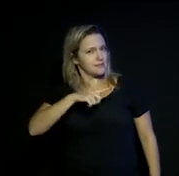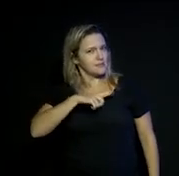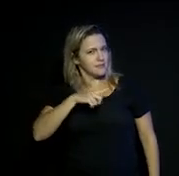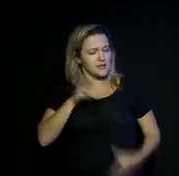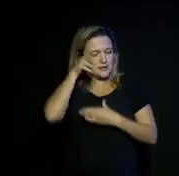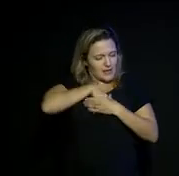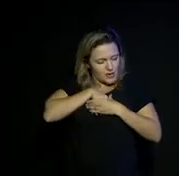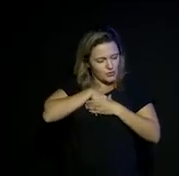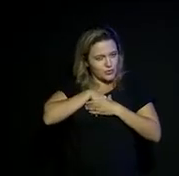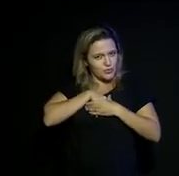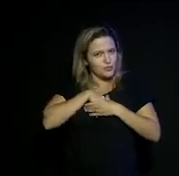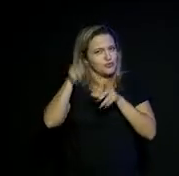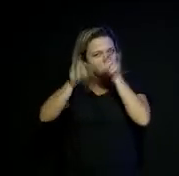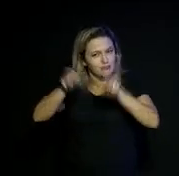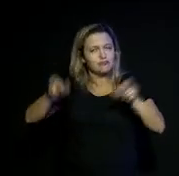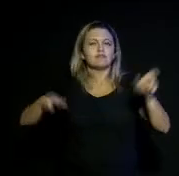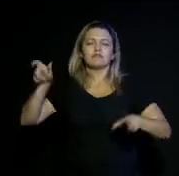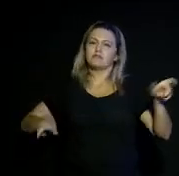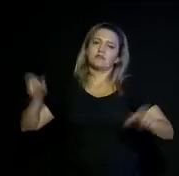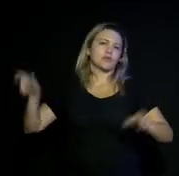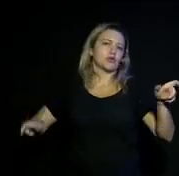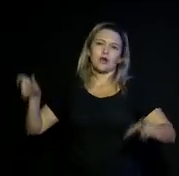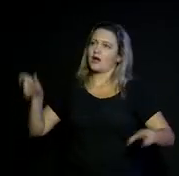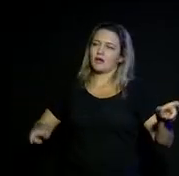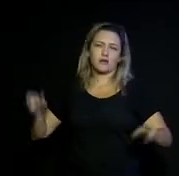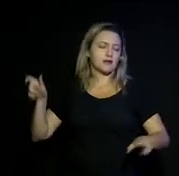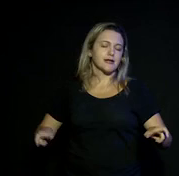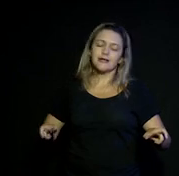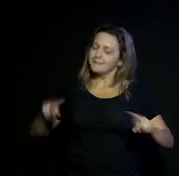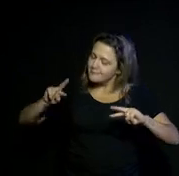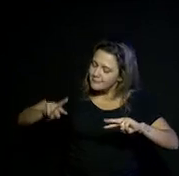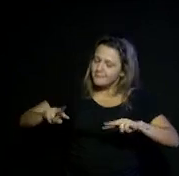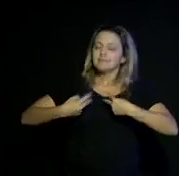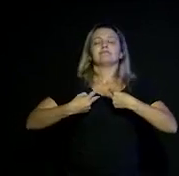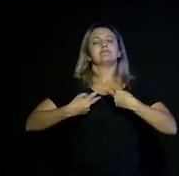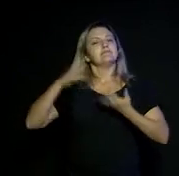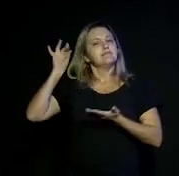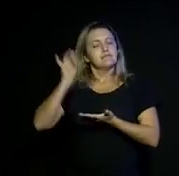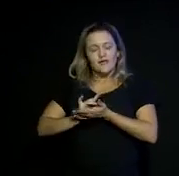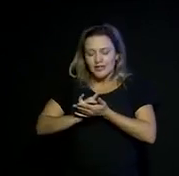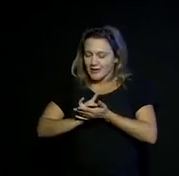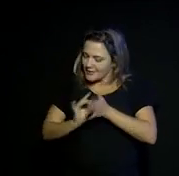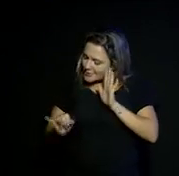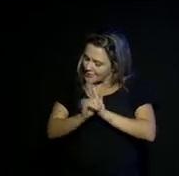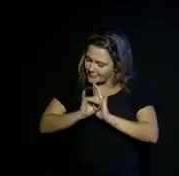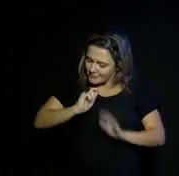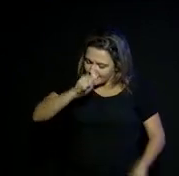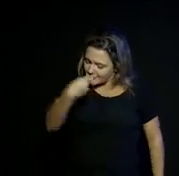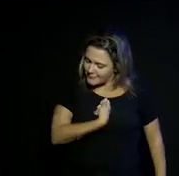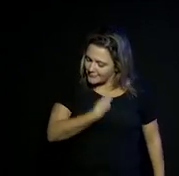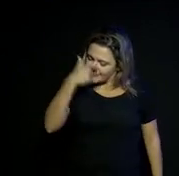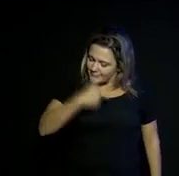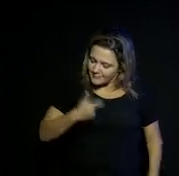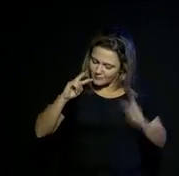humanos. Desde o primeiro até o último que chegar a um verdadeiro encontro da verdade, de si próprio, da sua